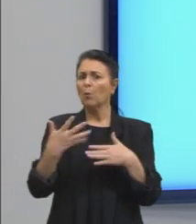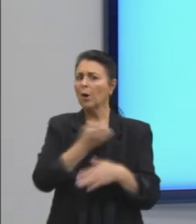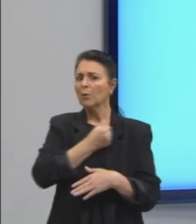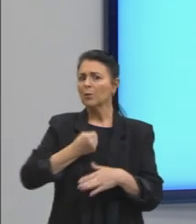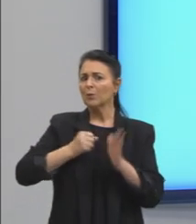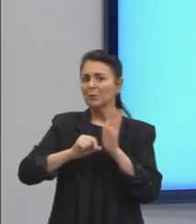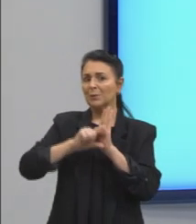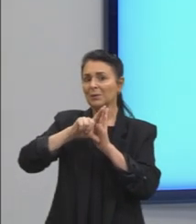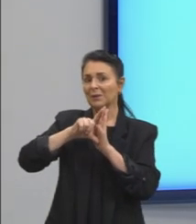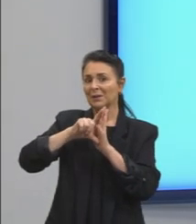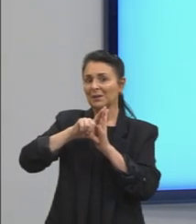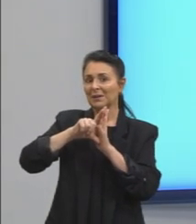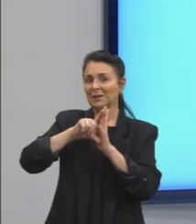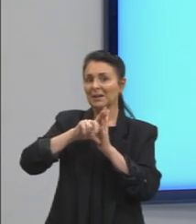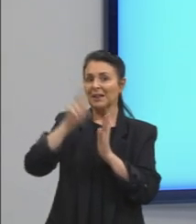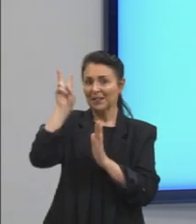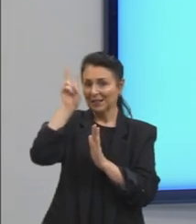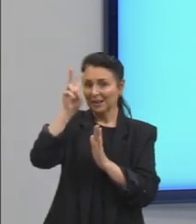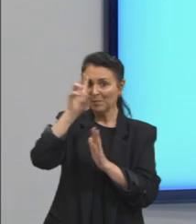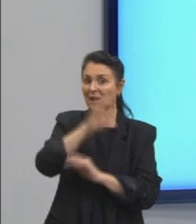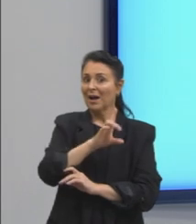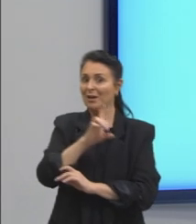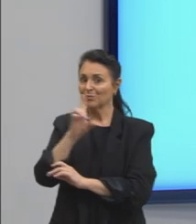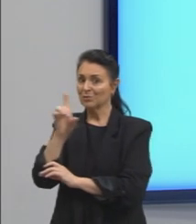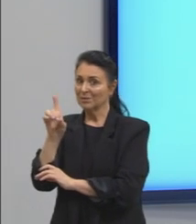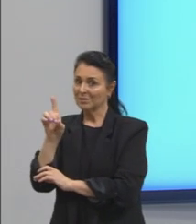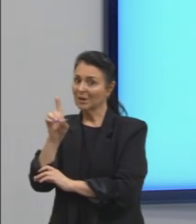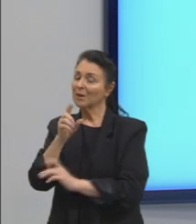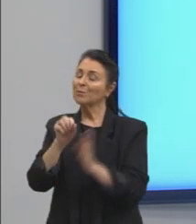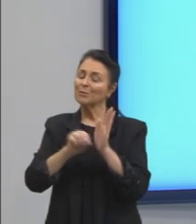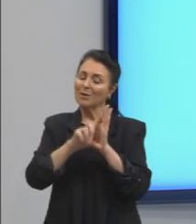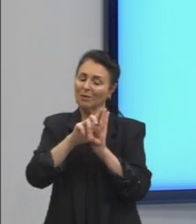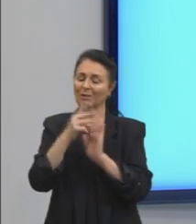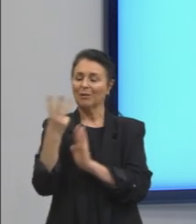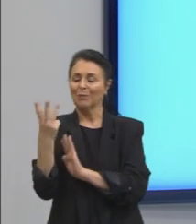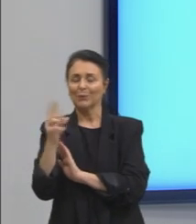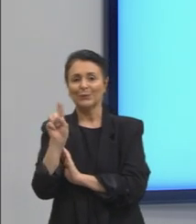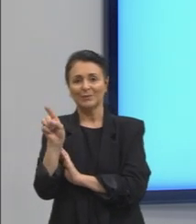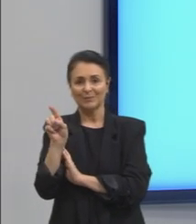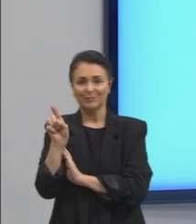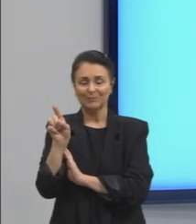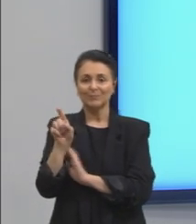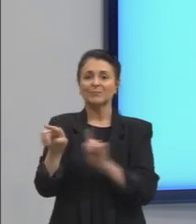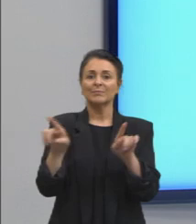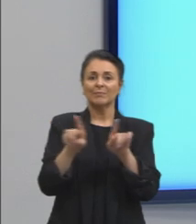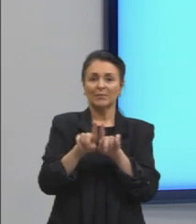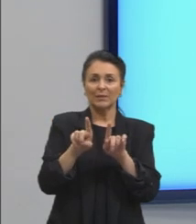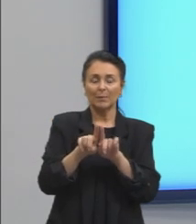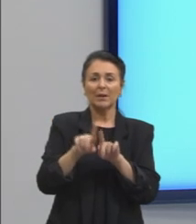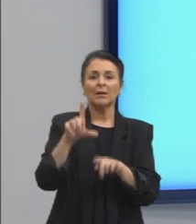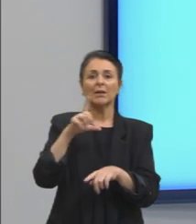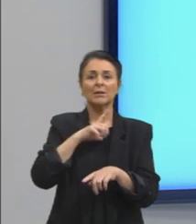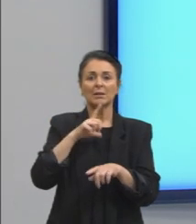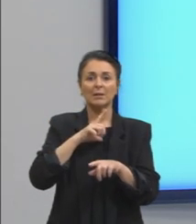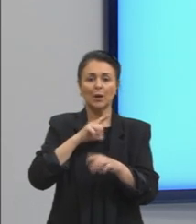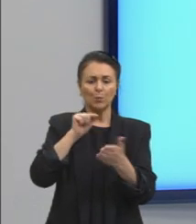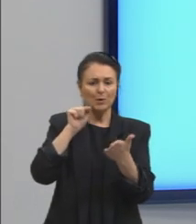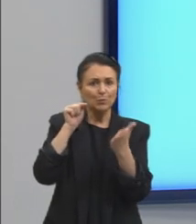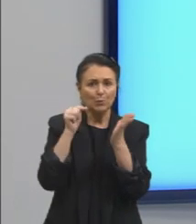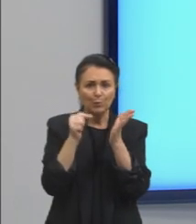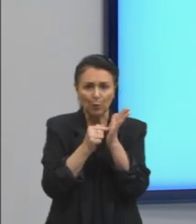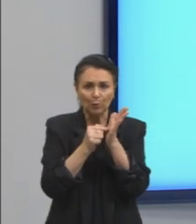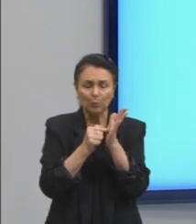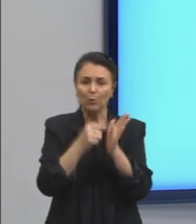e o maior é sempre aquele que está à direita correto E além disso se estiverem no mesmo ponto